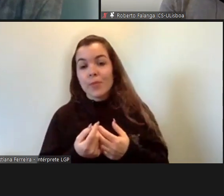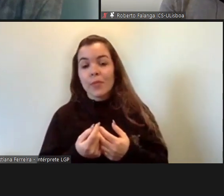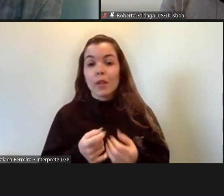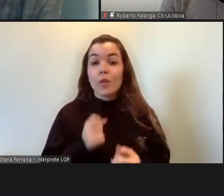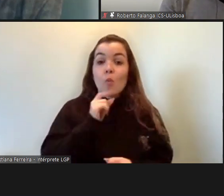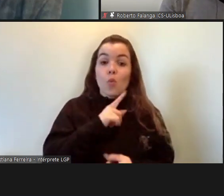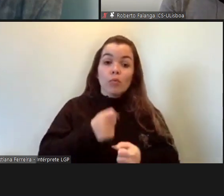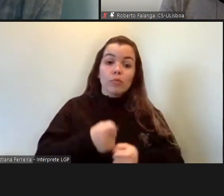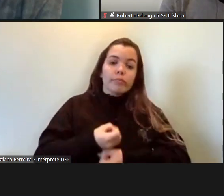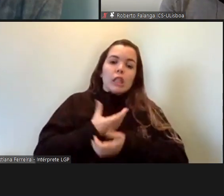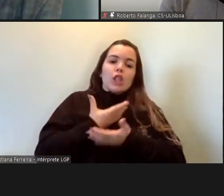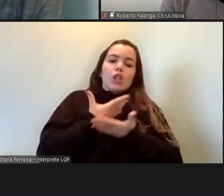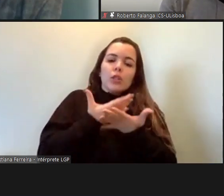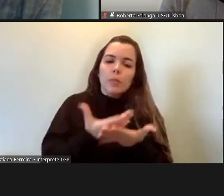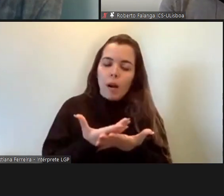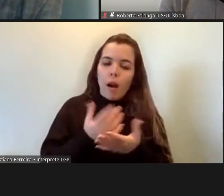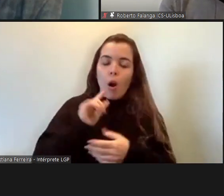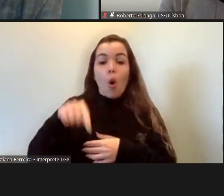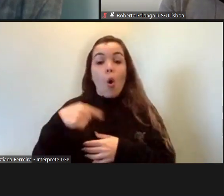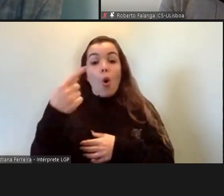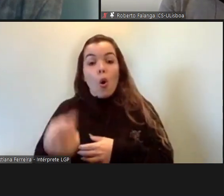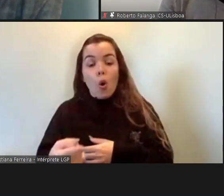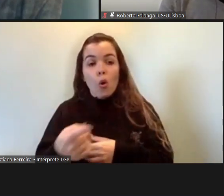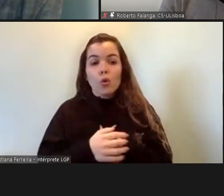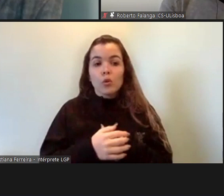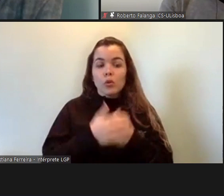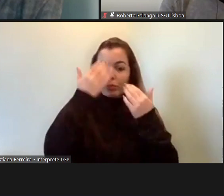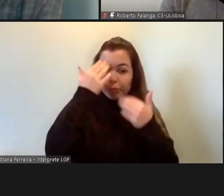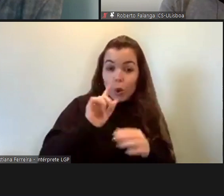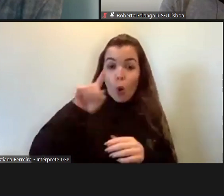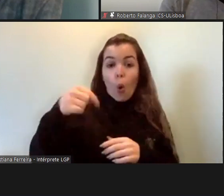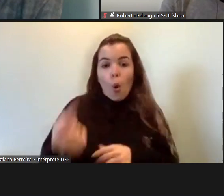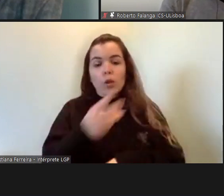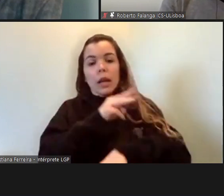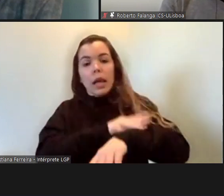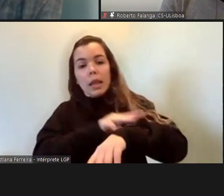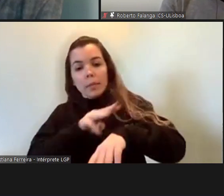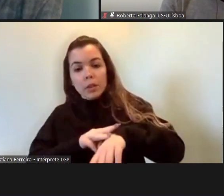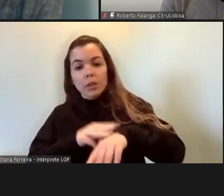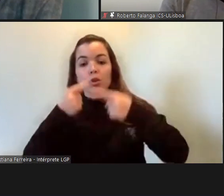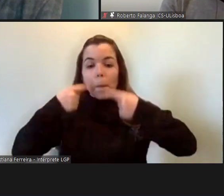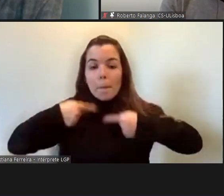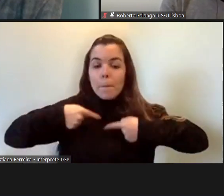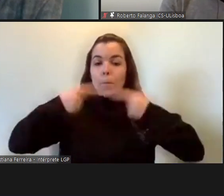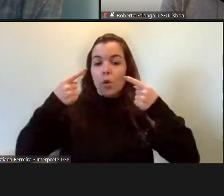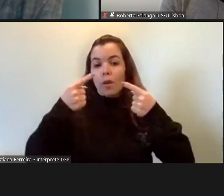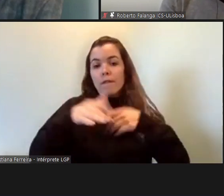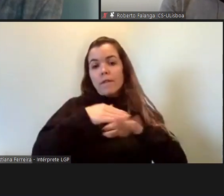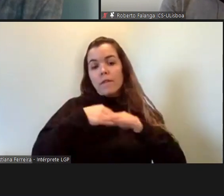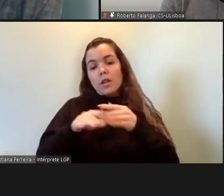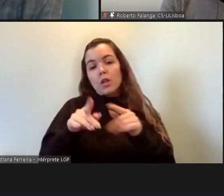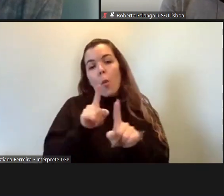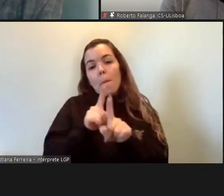inspirar outras burocracias e outras administrações públicas a fazer o mesmo.